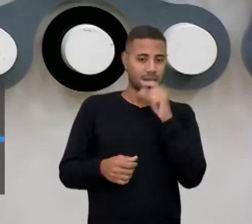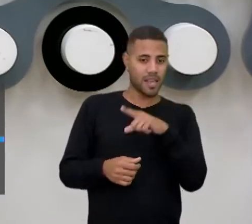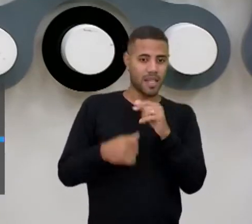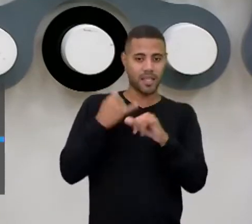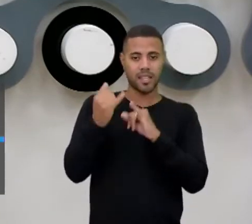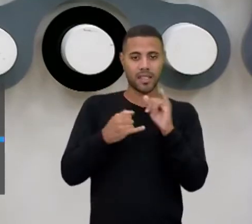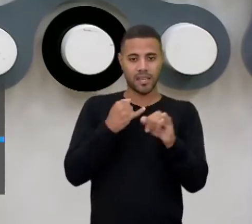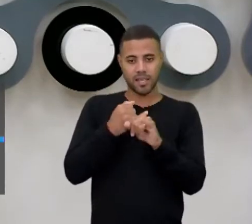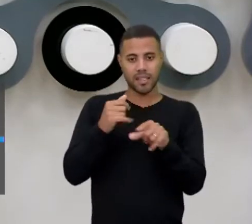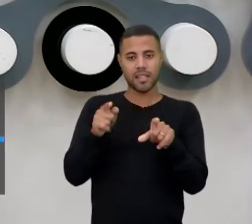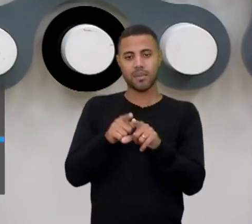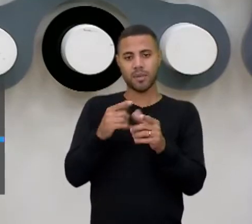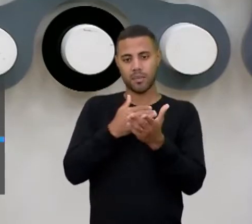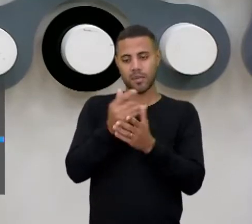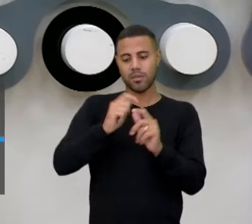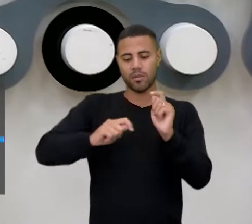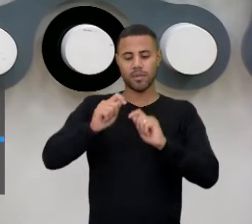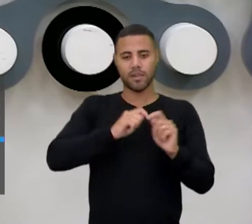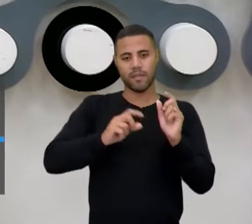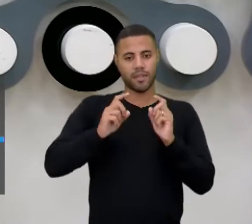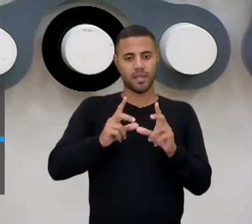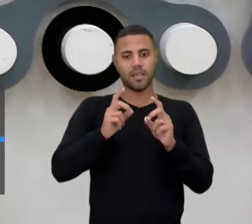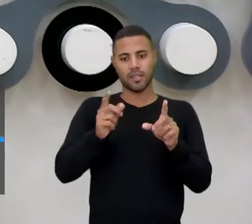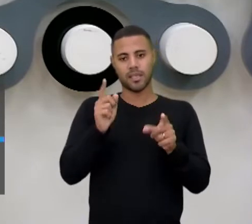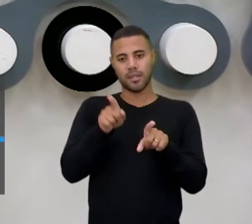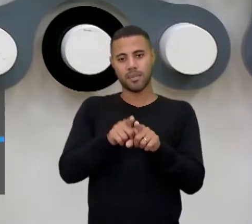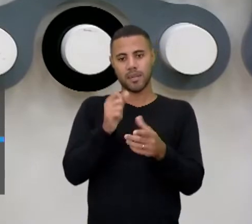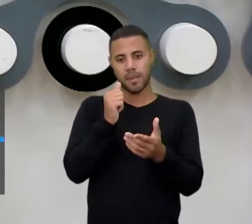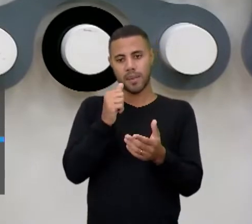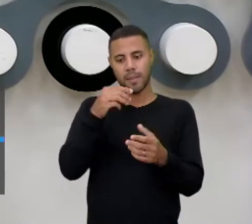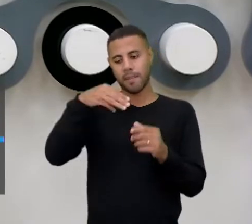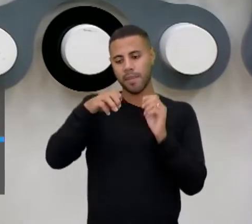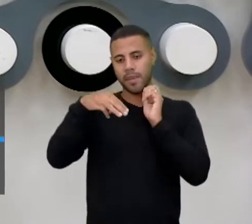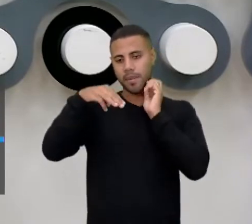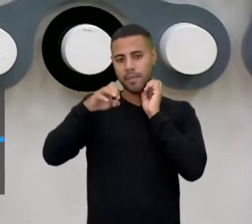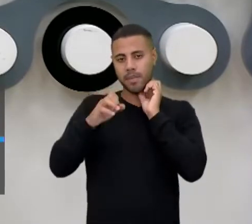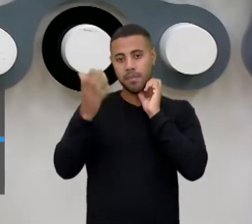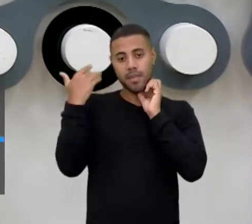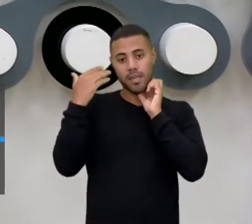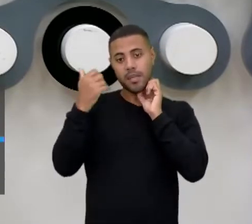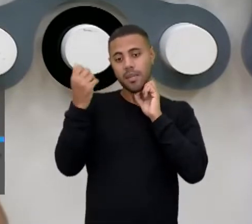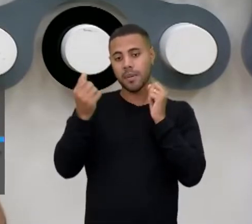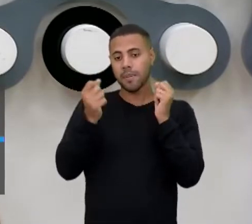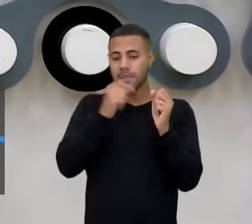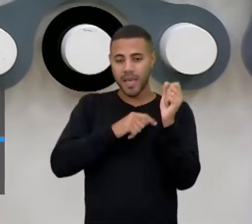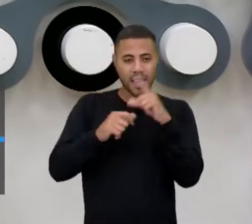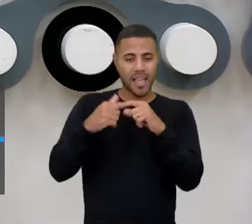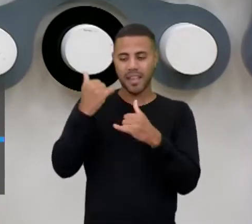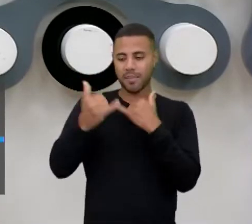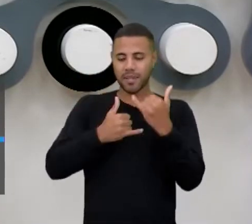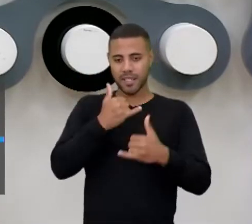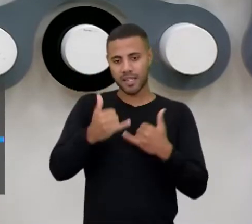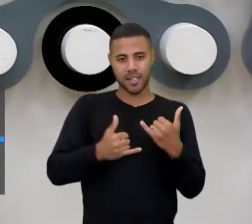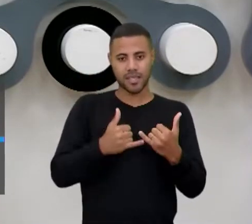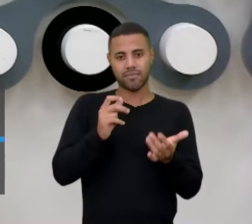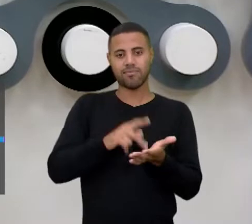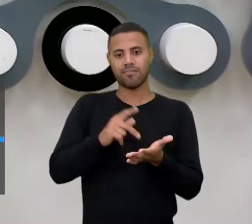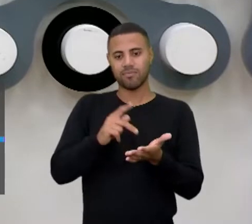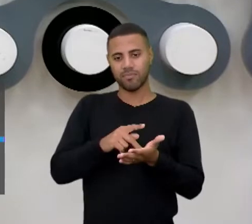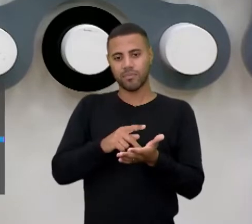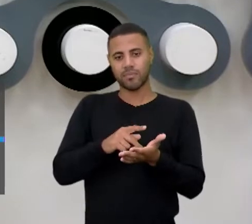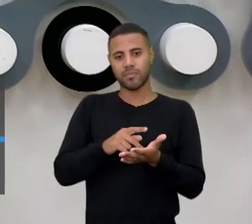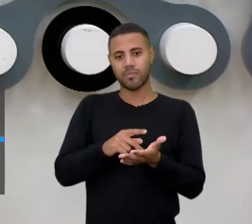internet para a parte comercial também. Sim. Que é o que eu falei do meme, né? O meme era para brincar, era para zoar, era para poder fazer